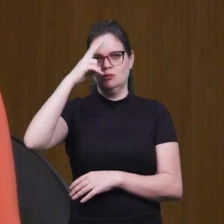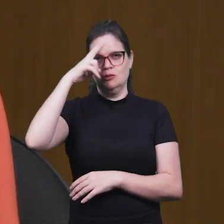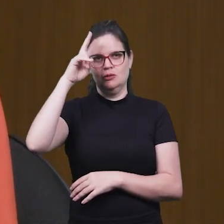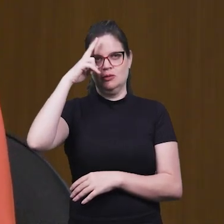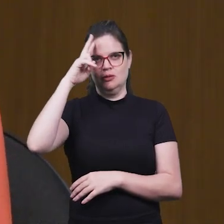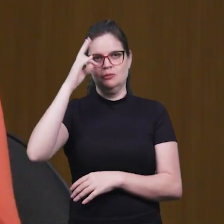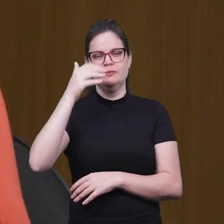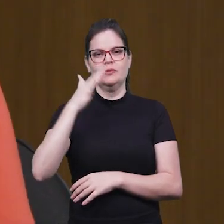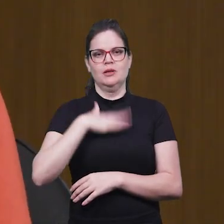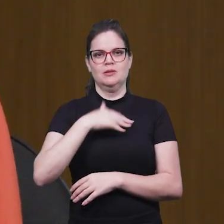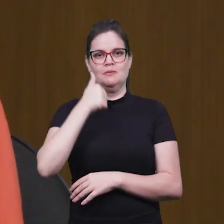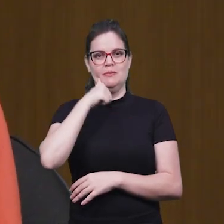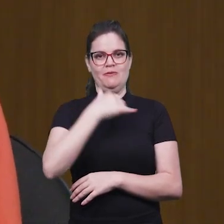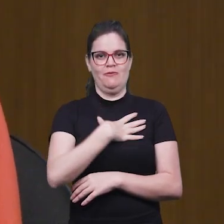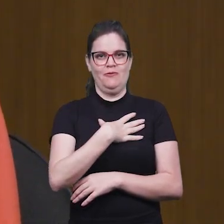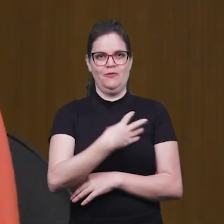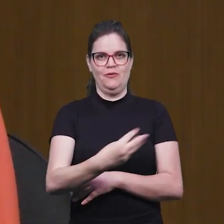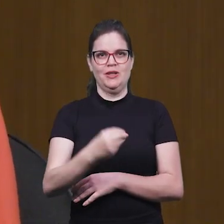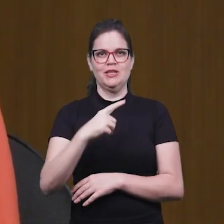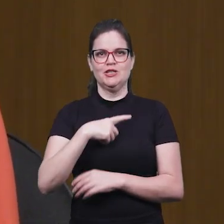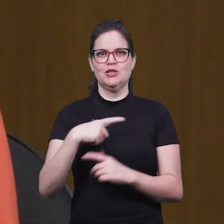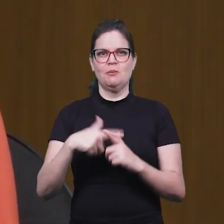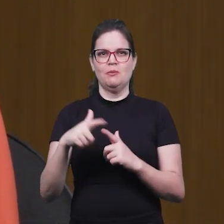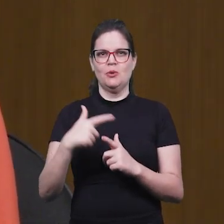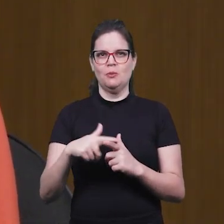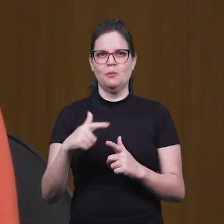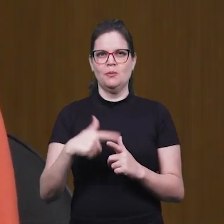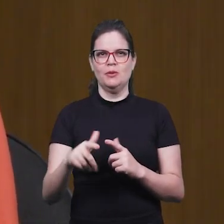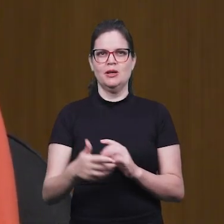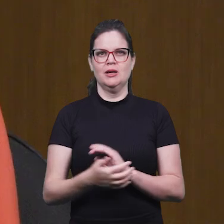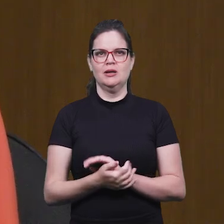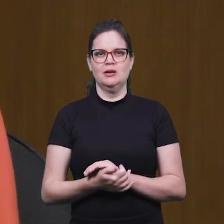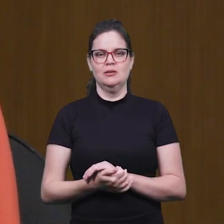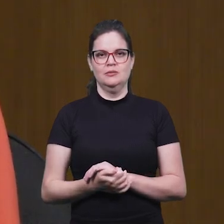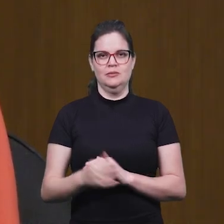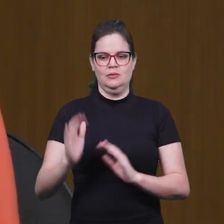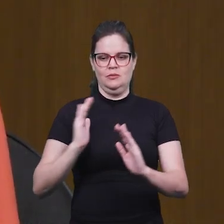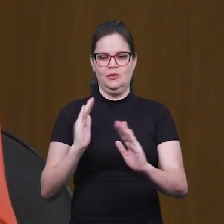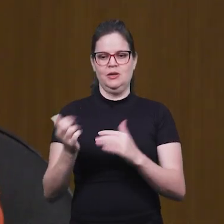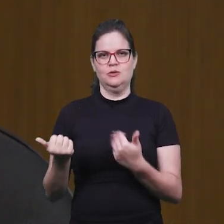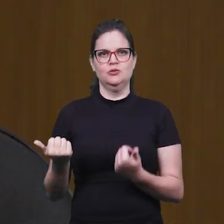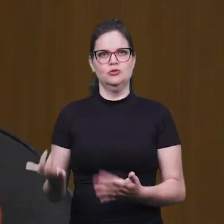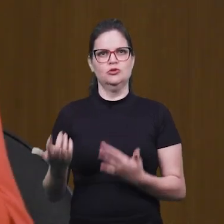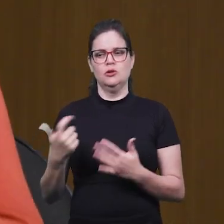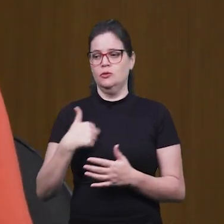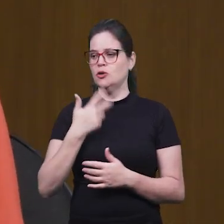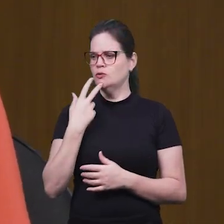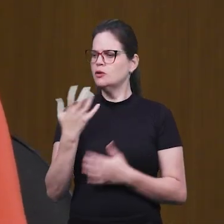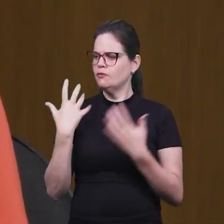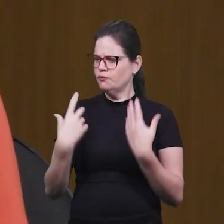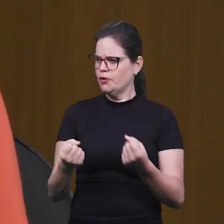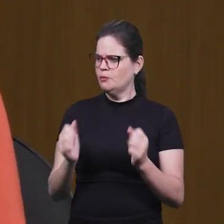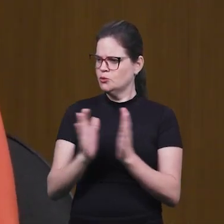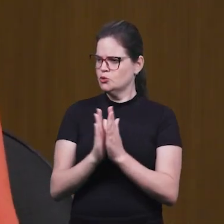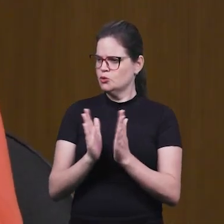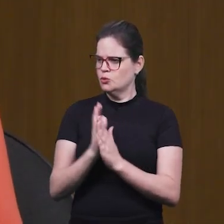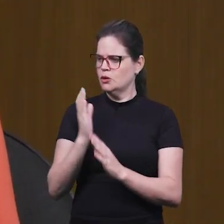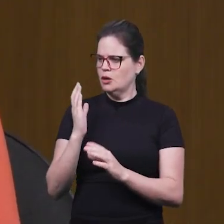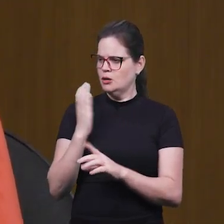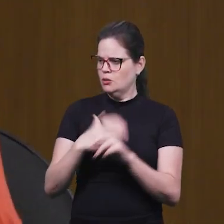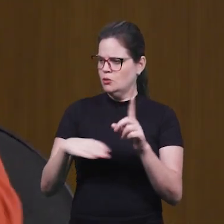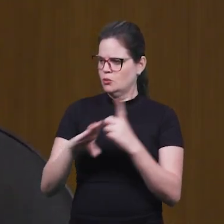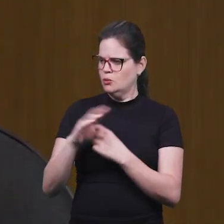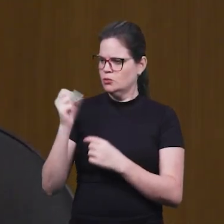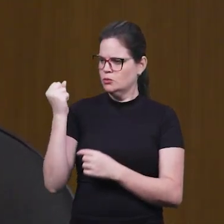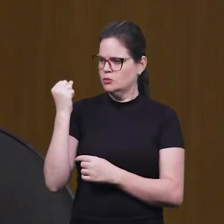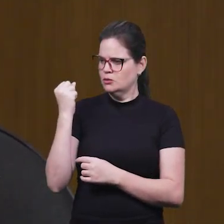minhas filhas com um problema na juventude, e eu falei com ela, vamos orar 3 horas da manhã. Com 1